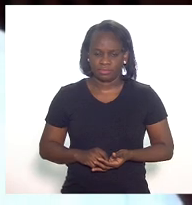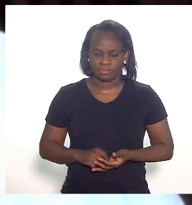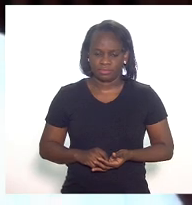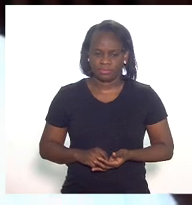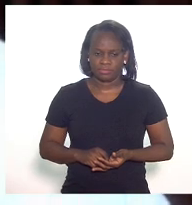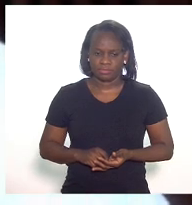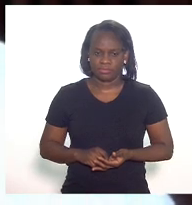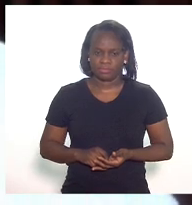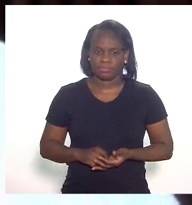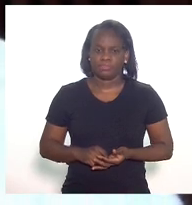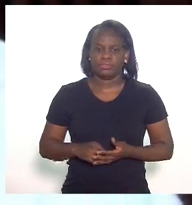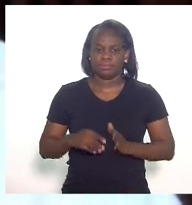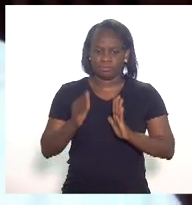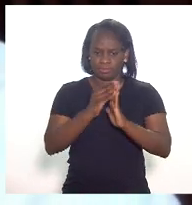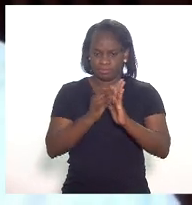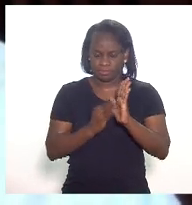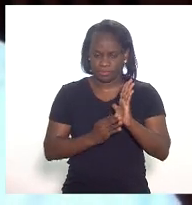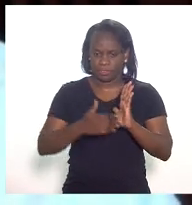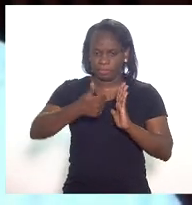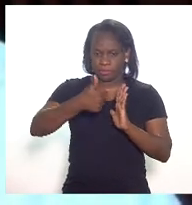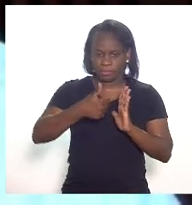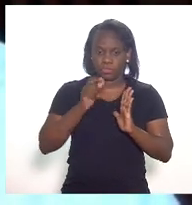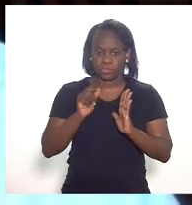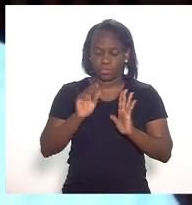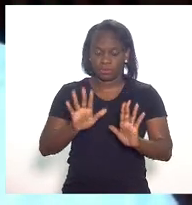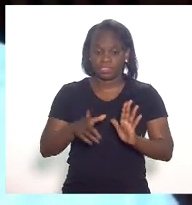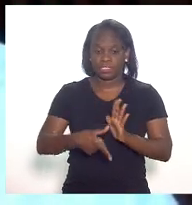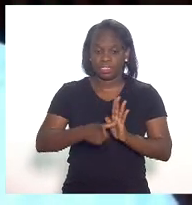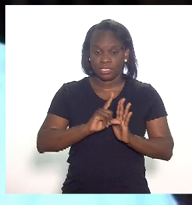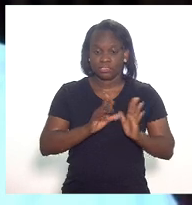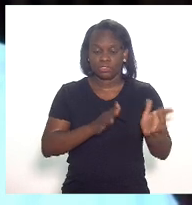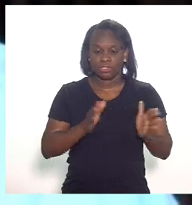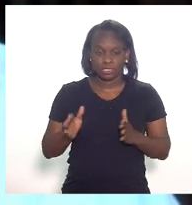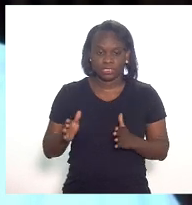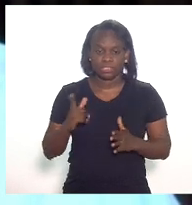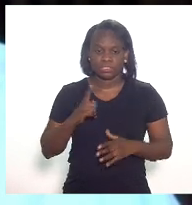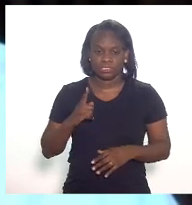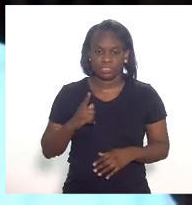O primeiro item da pauta, antes, porém, uma questão de ordem, alguém